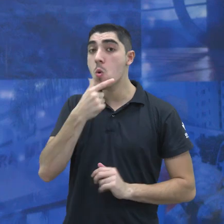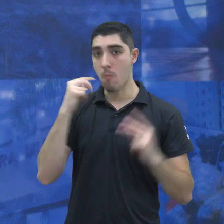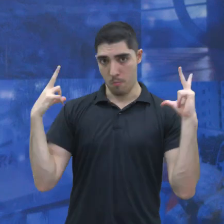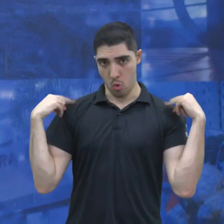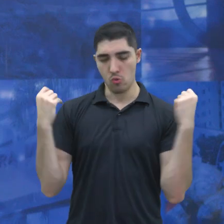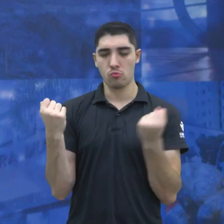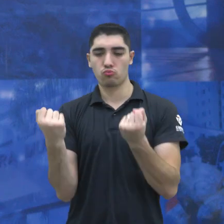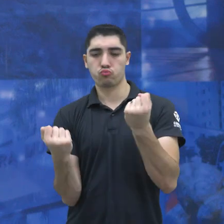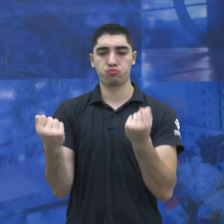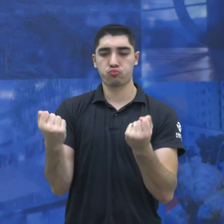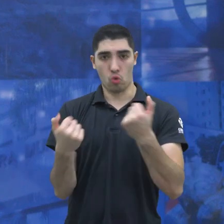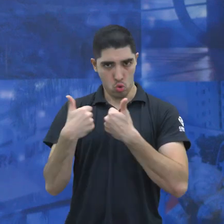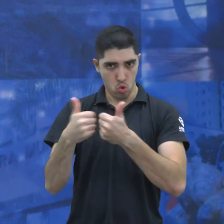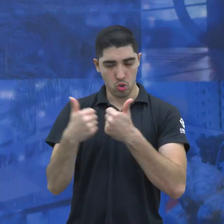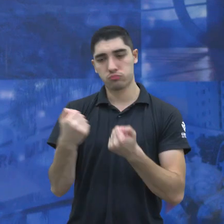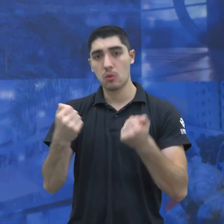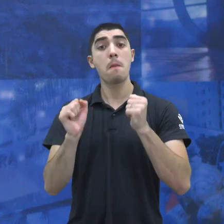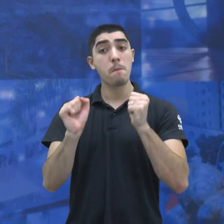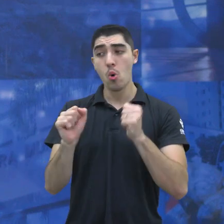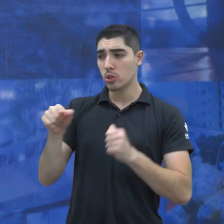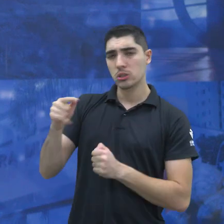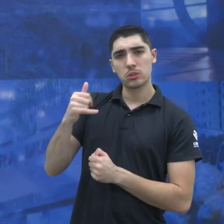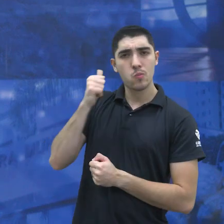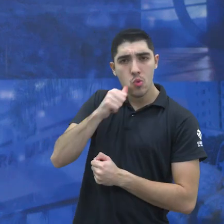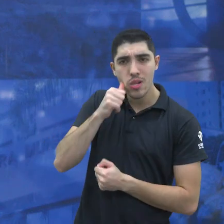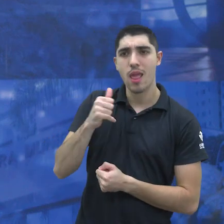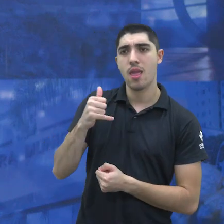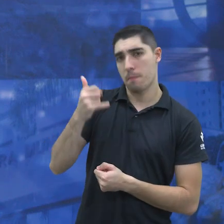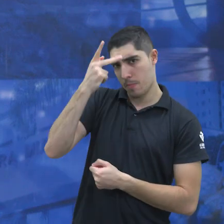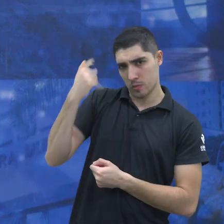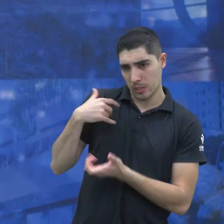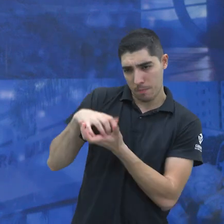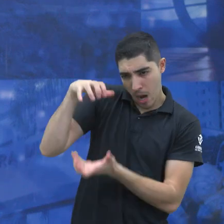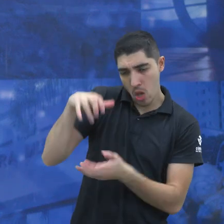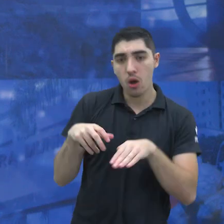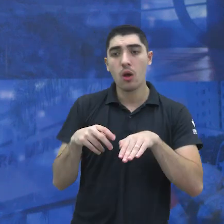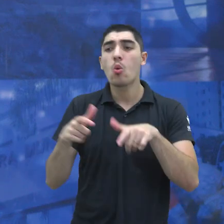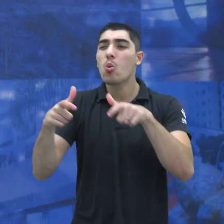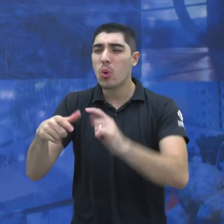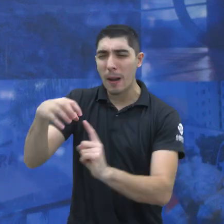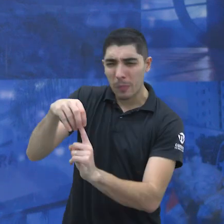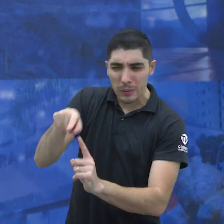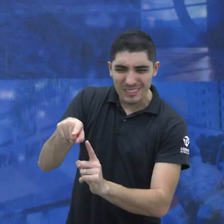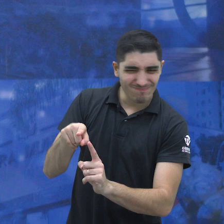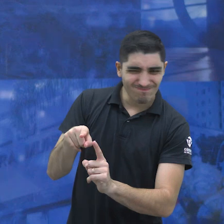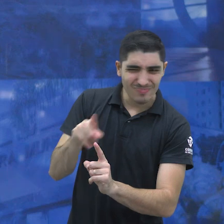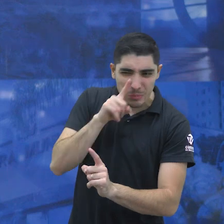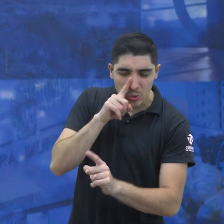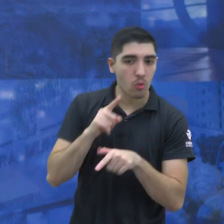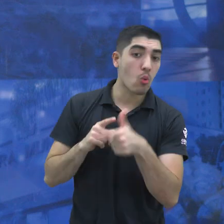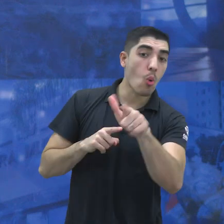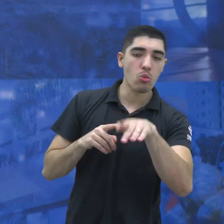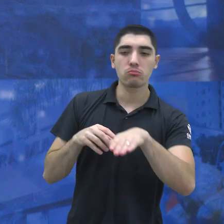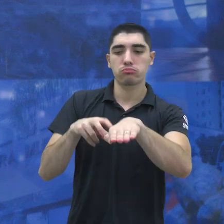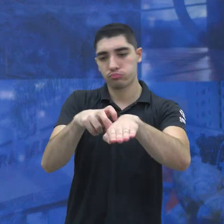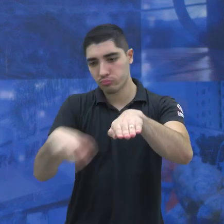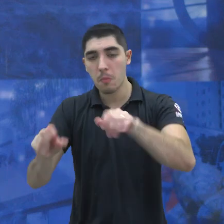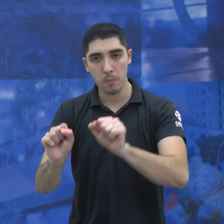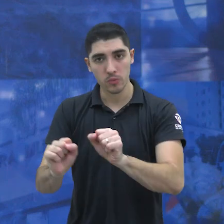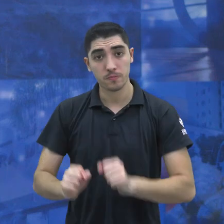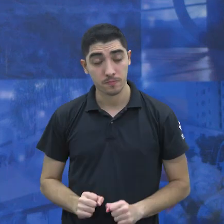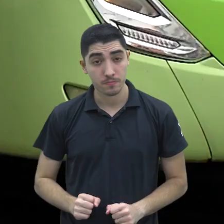dar permissão aos motoristas do transporte coletivo para realizar o desembarque desse público em locais considerados